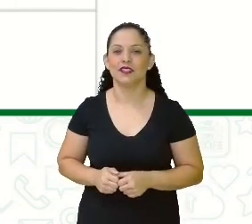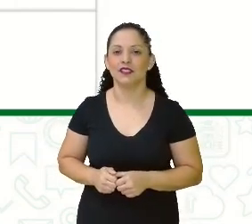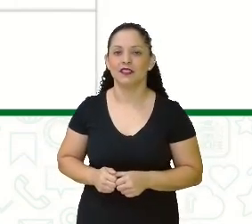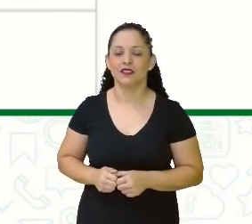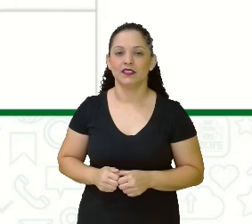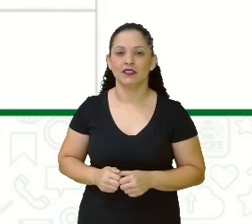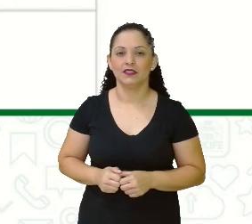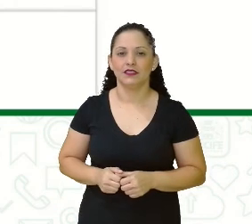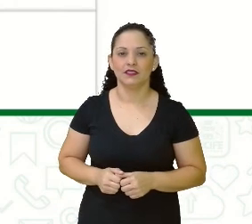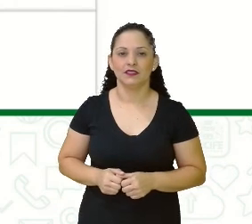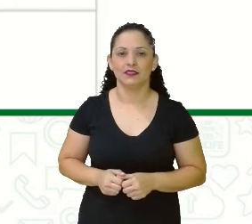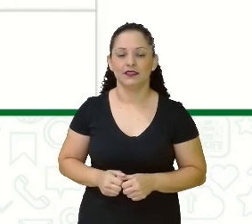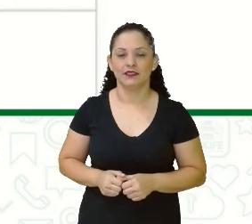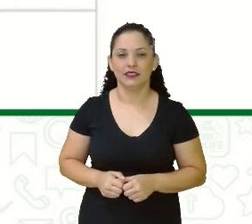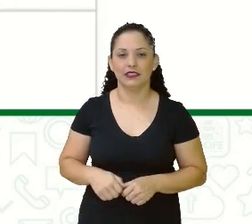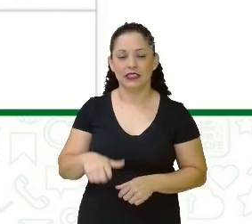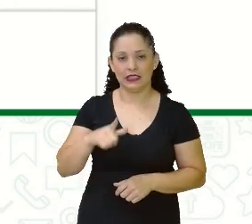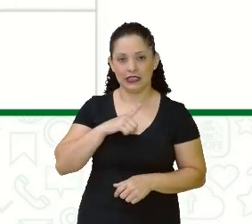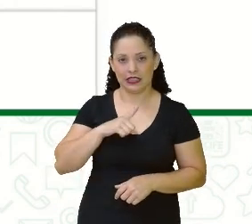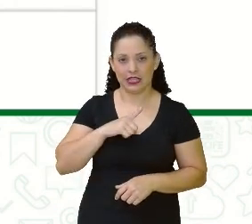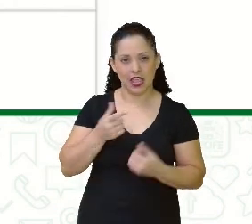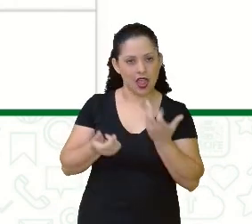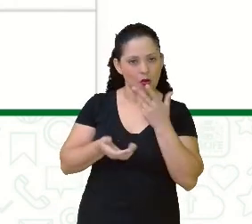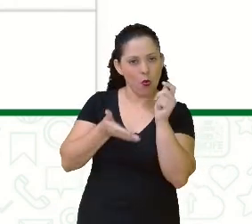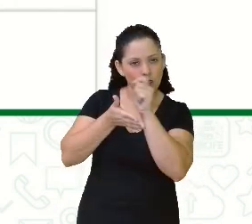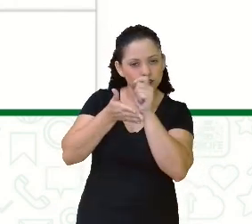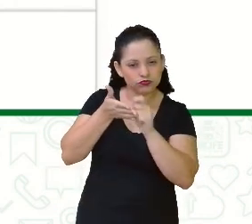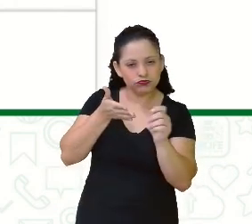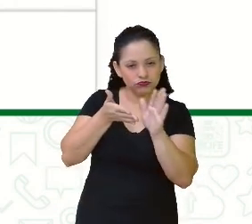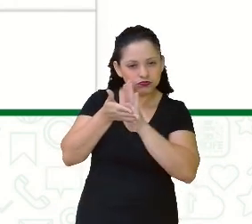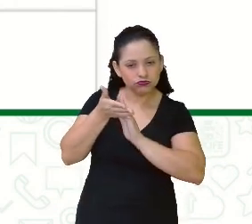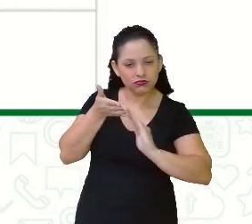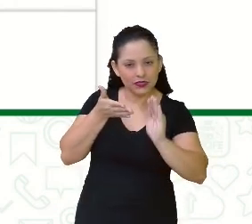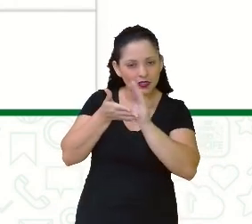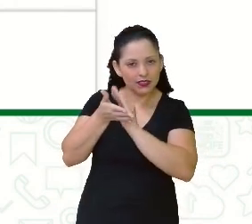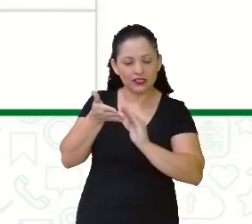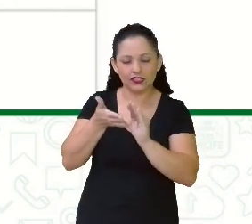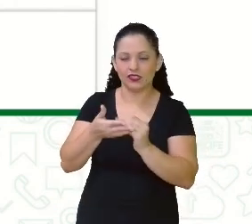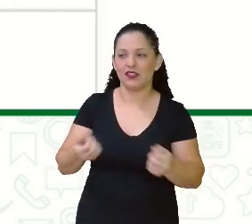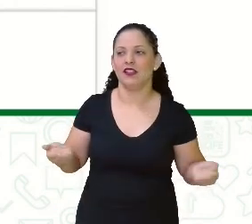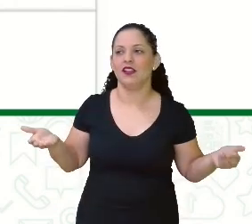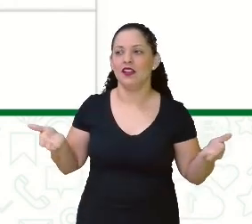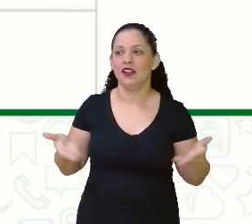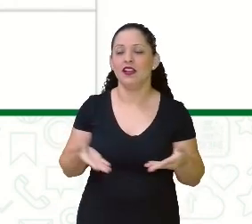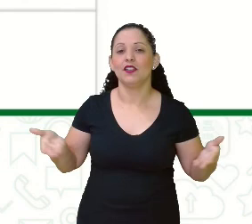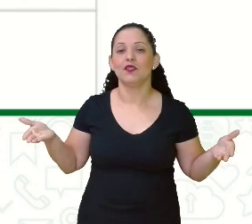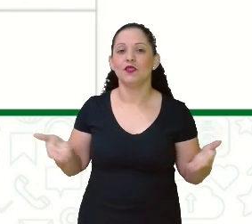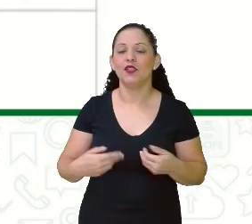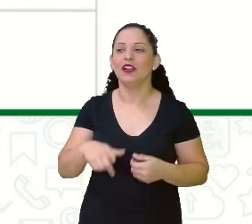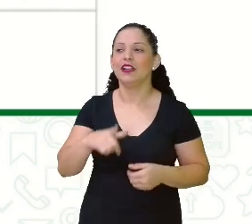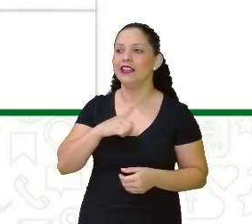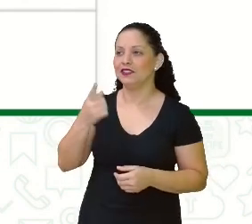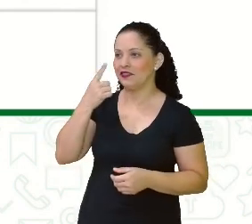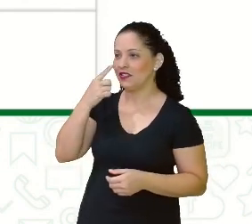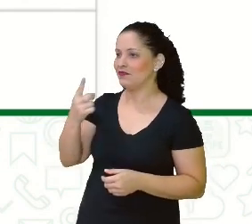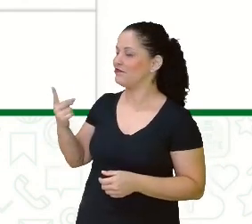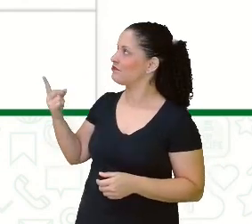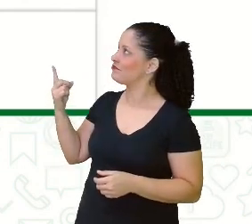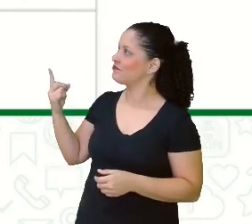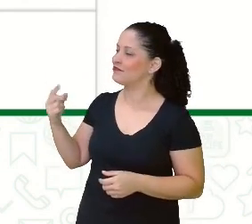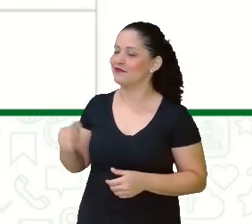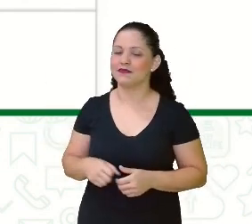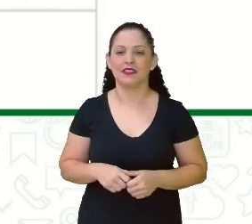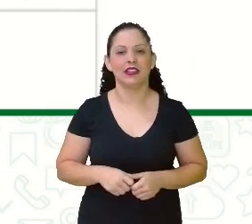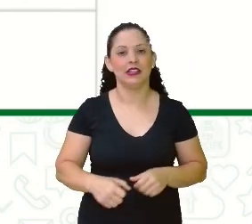Eram 3 figuras e 2 pintadas. E agora eu tenho 4, onde